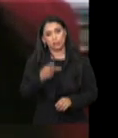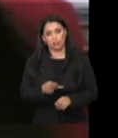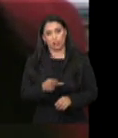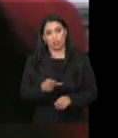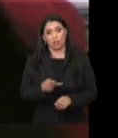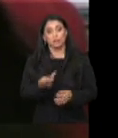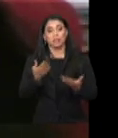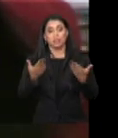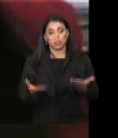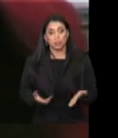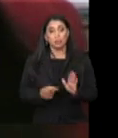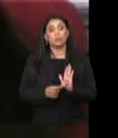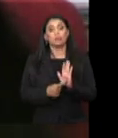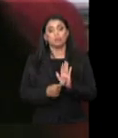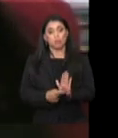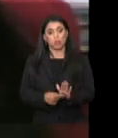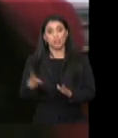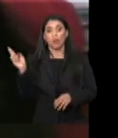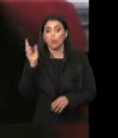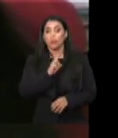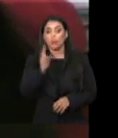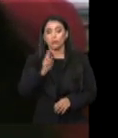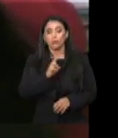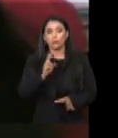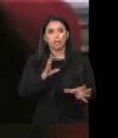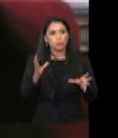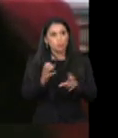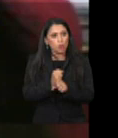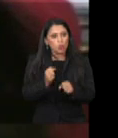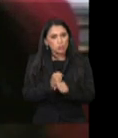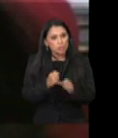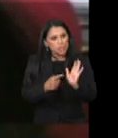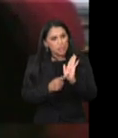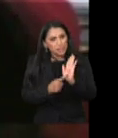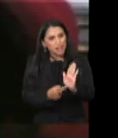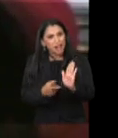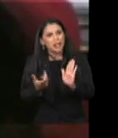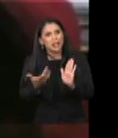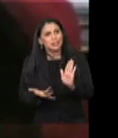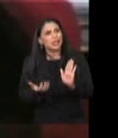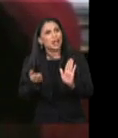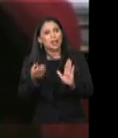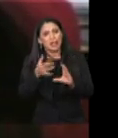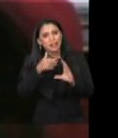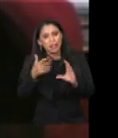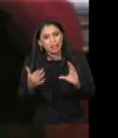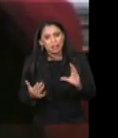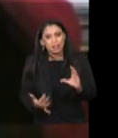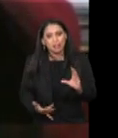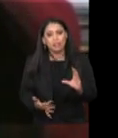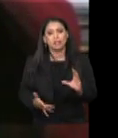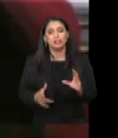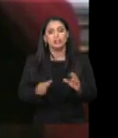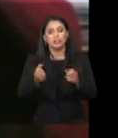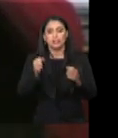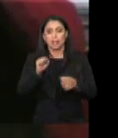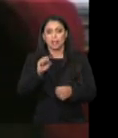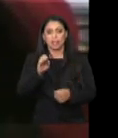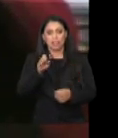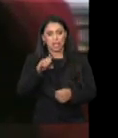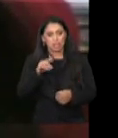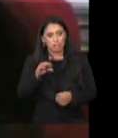então expressa-se como urgente um senso ou mostrar um piado que caracteriza a população em situação de rua para